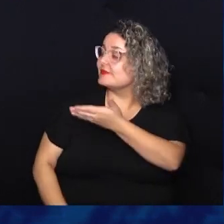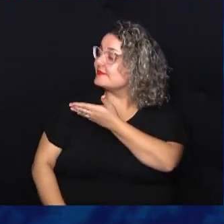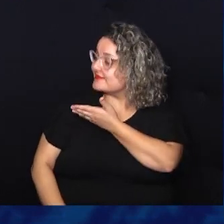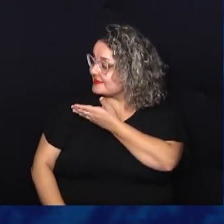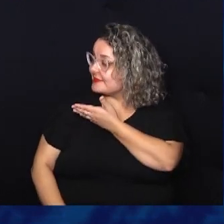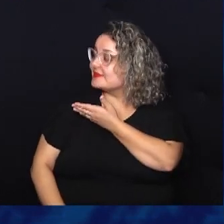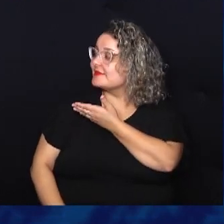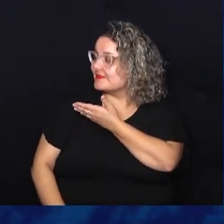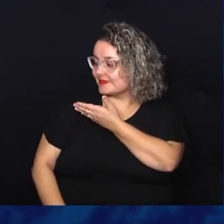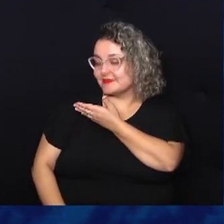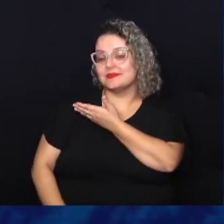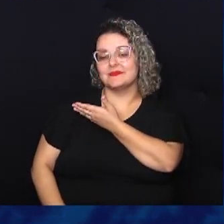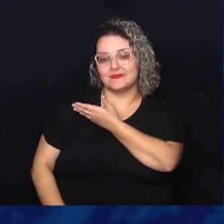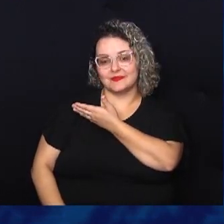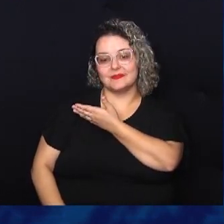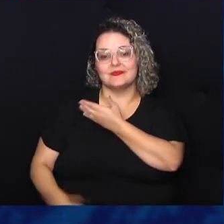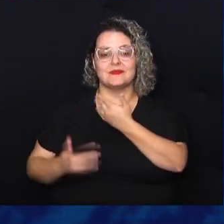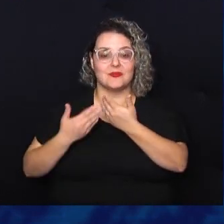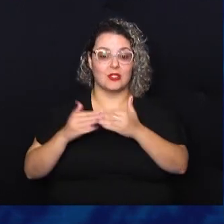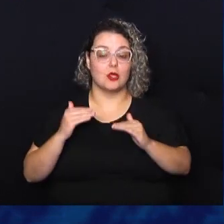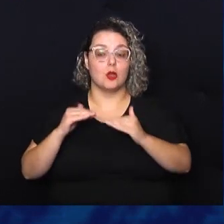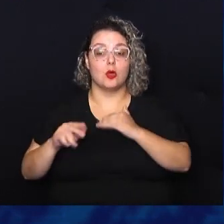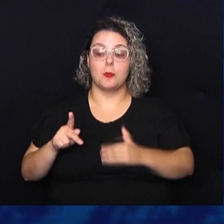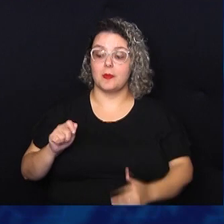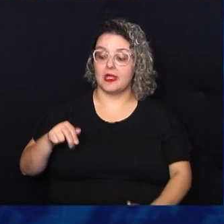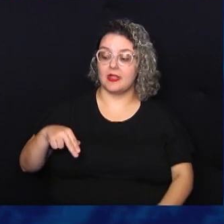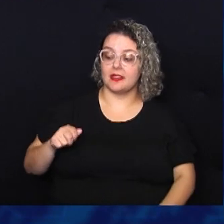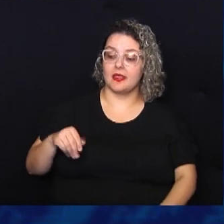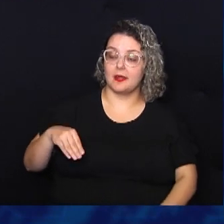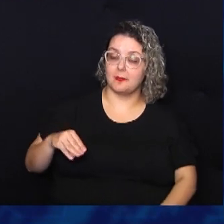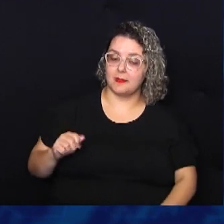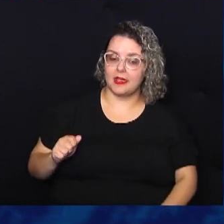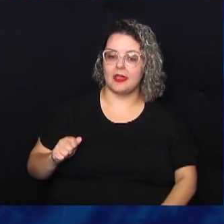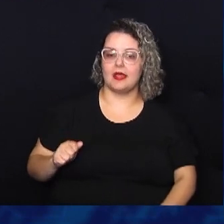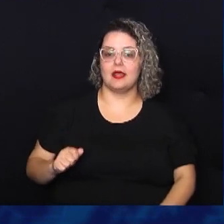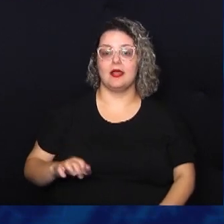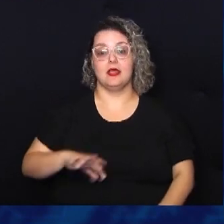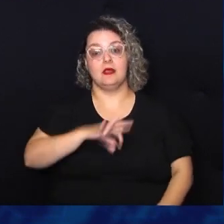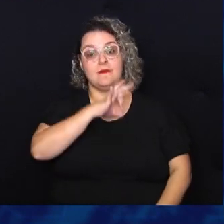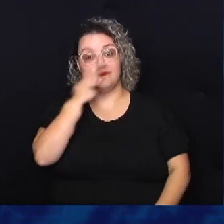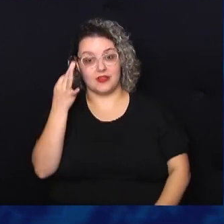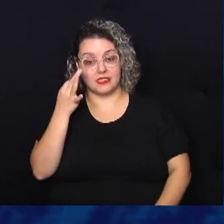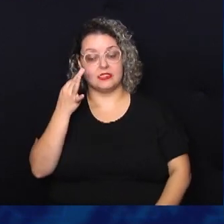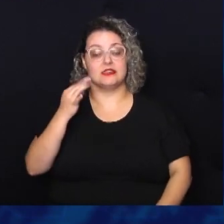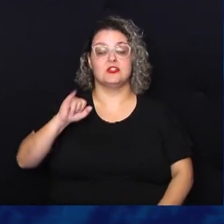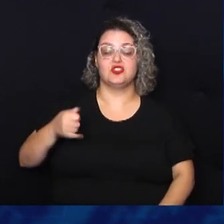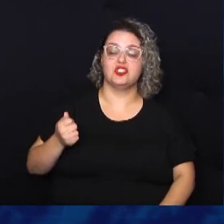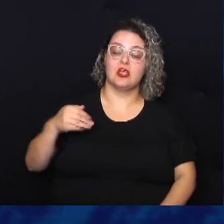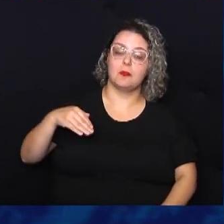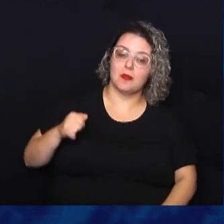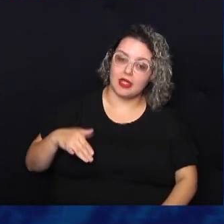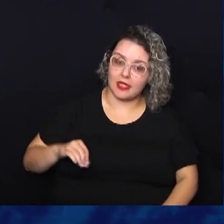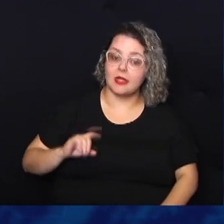sua tela. A estreia é contra o Panamá. França e Jamaica são os outros adversários do grupo e